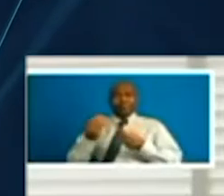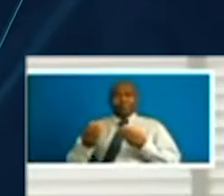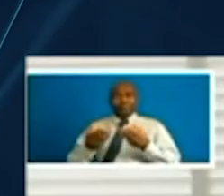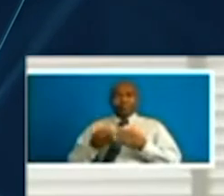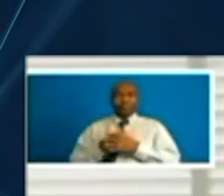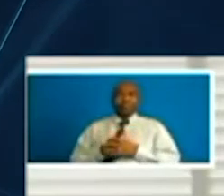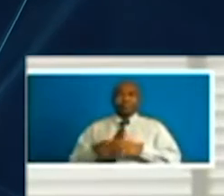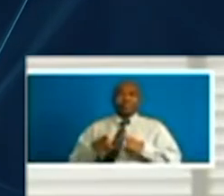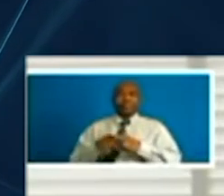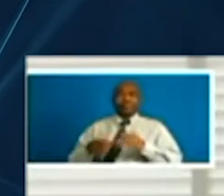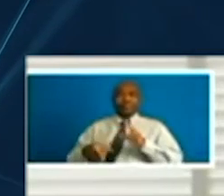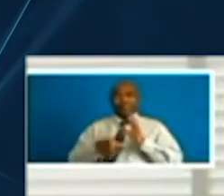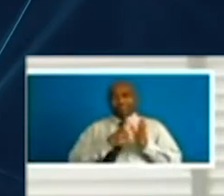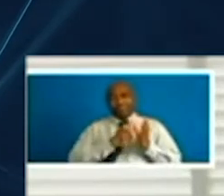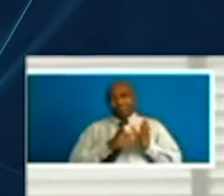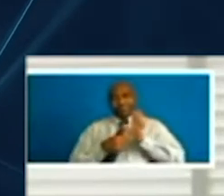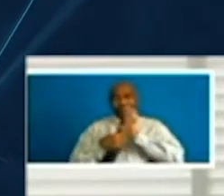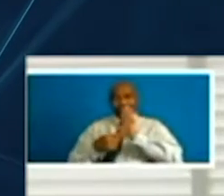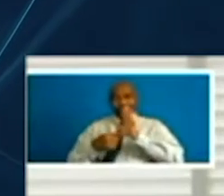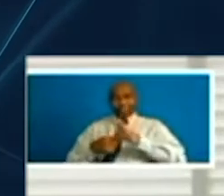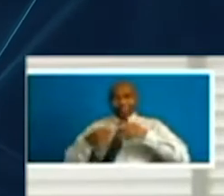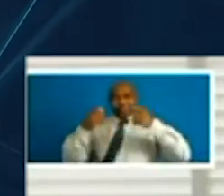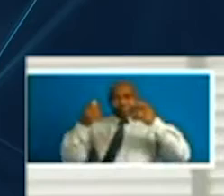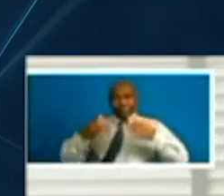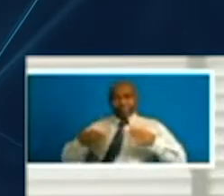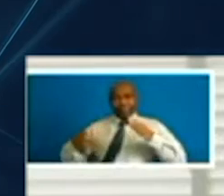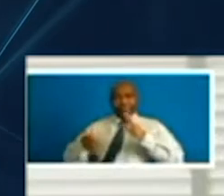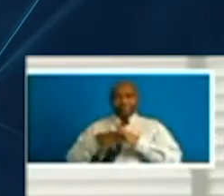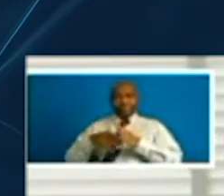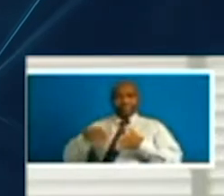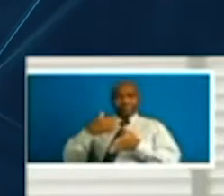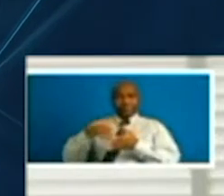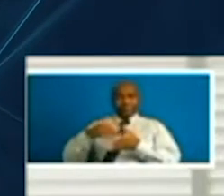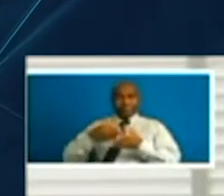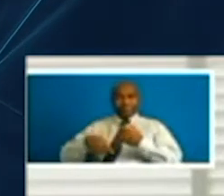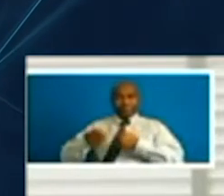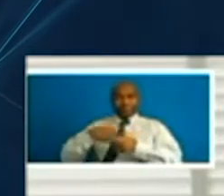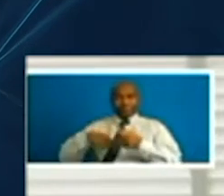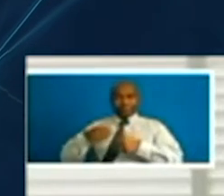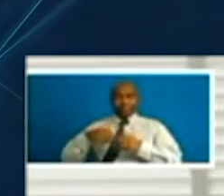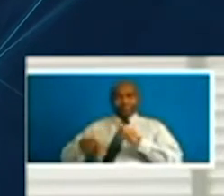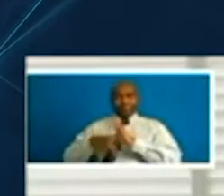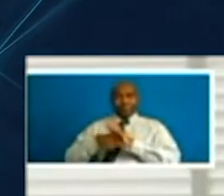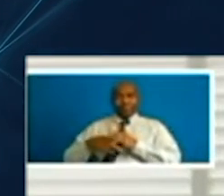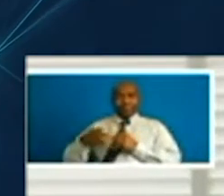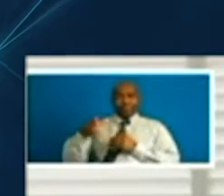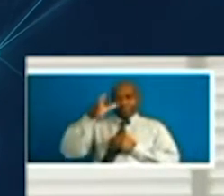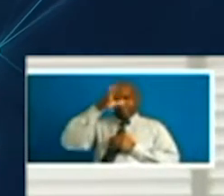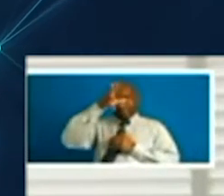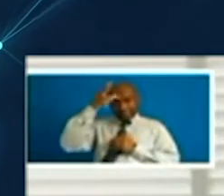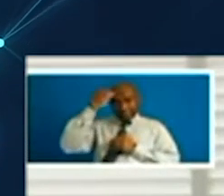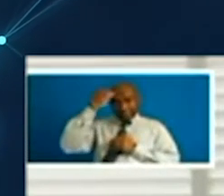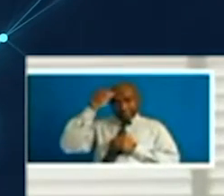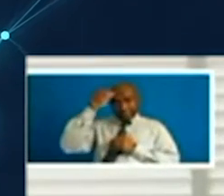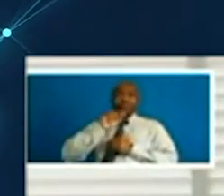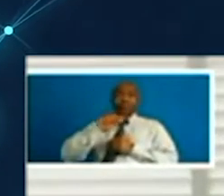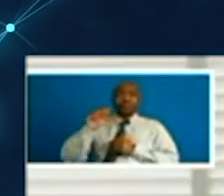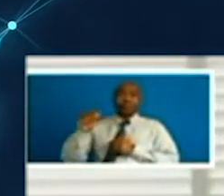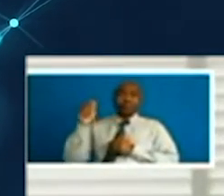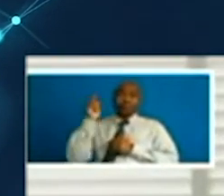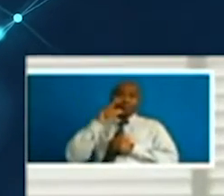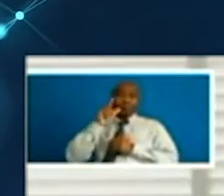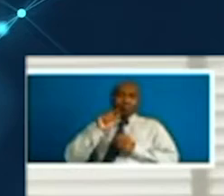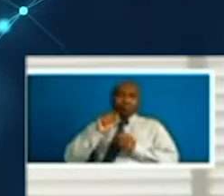Grosso das contas de gestão da Secretaria de Estado de gestão de Mato Grosso 2018 apresentar um resultado satisfatório